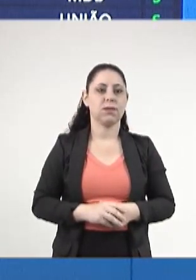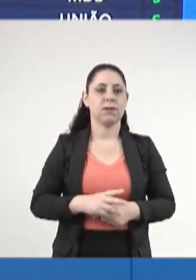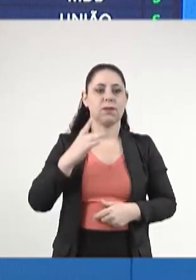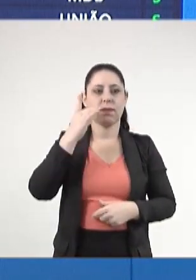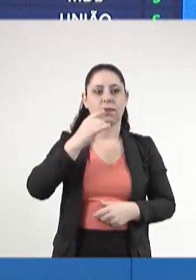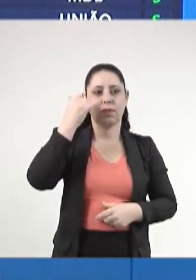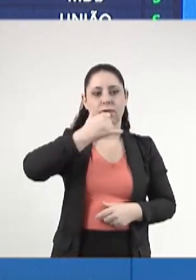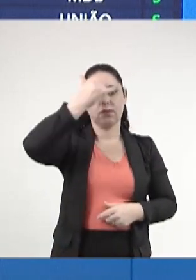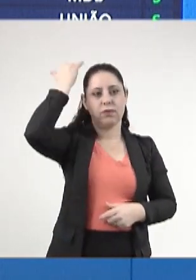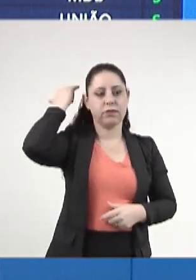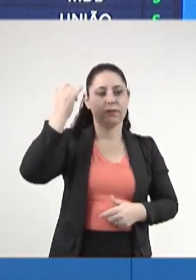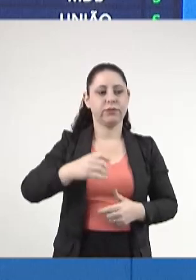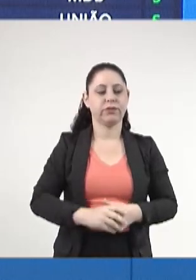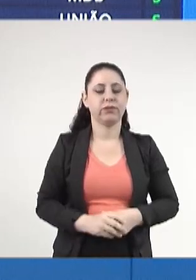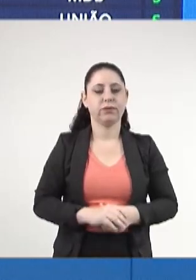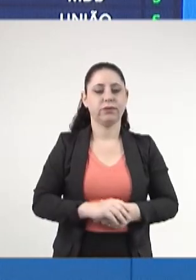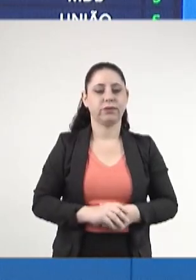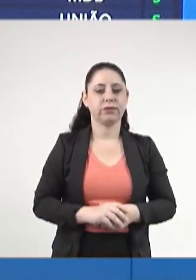Deputado Júnior Nock.